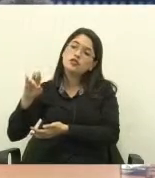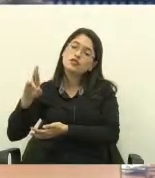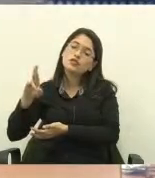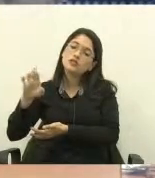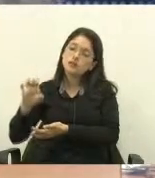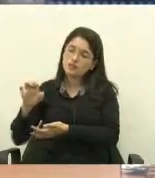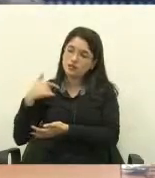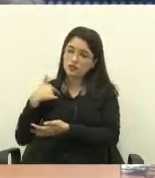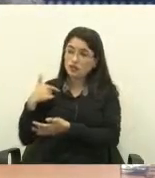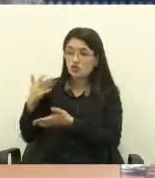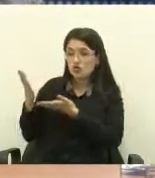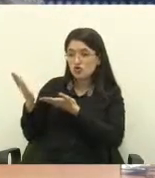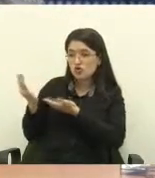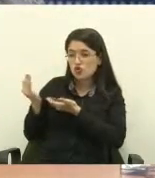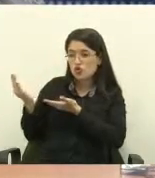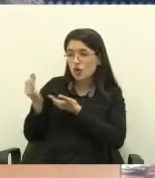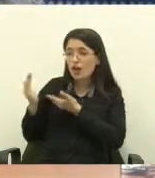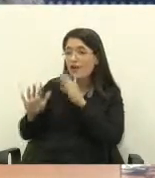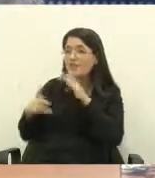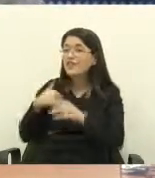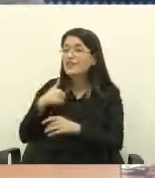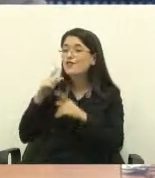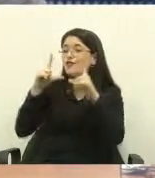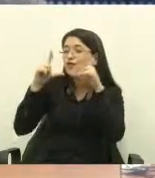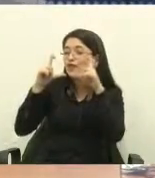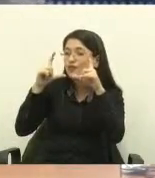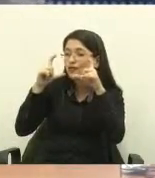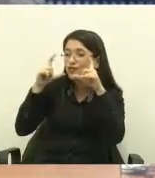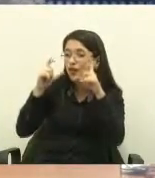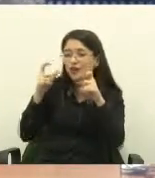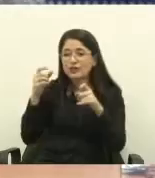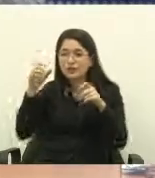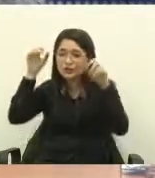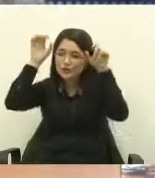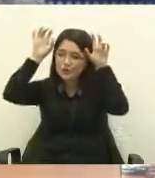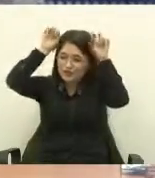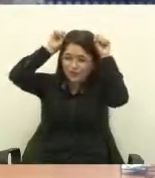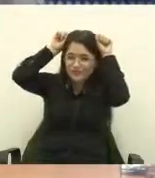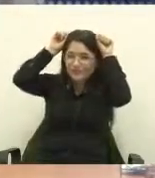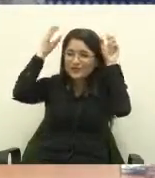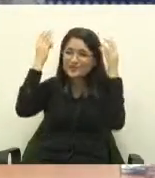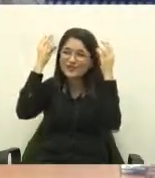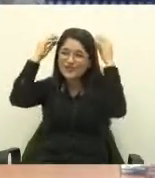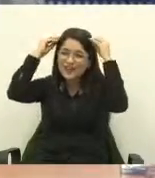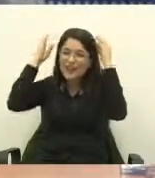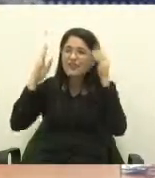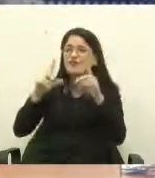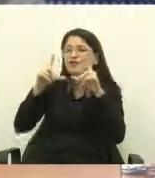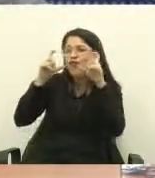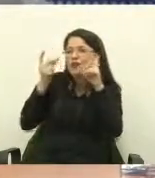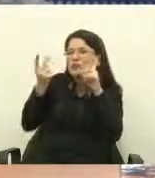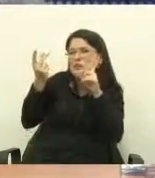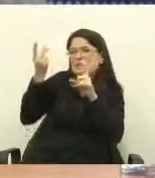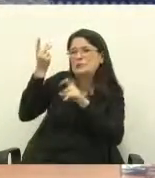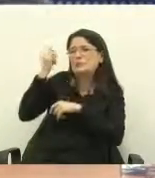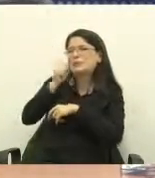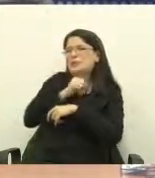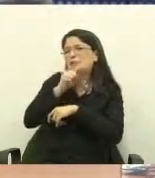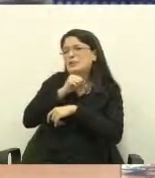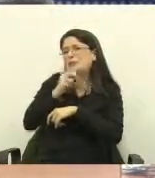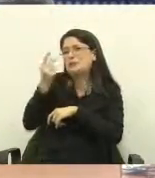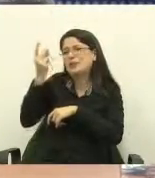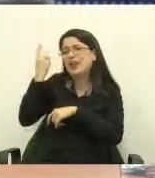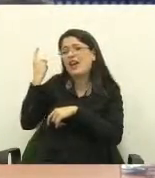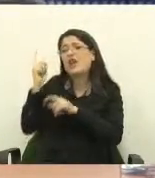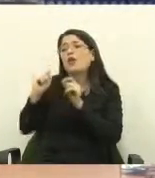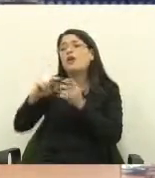onde os jovens levavam ainda foto com chuquinha no cabelo, fotos de criança. Então, assim, de fato, uma